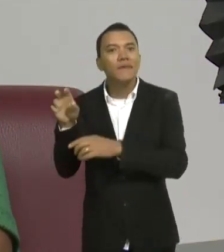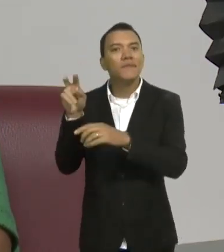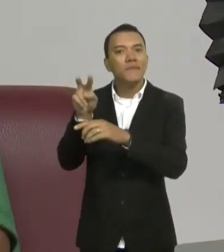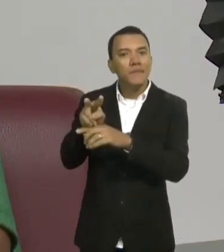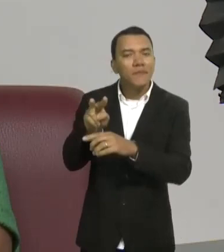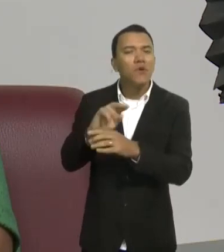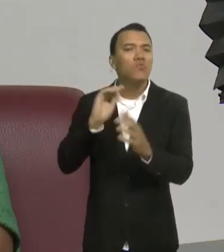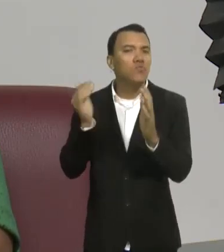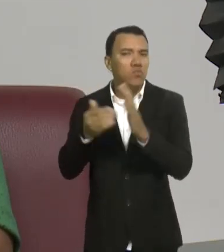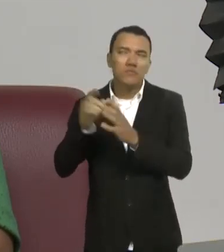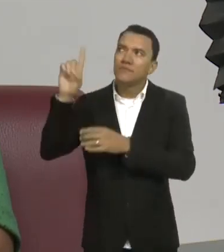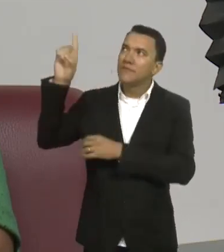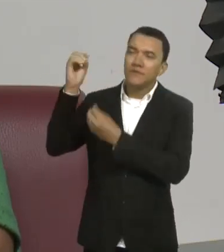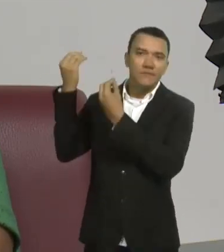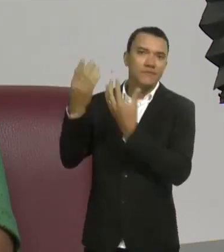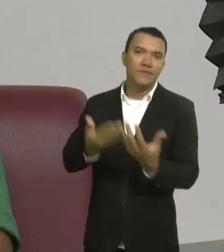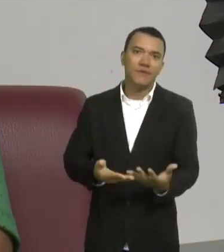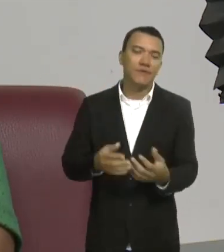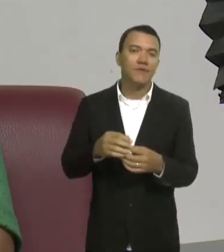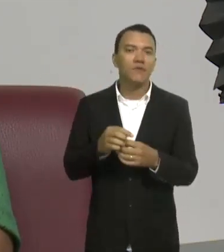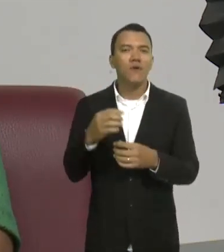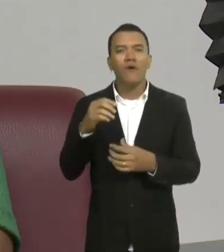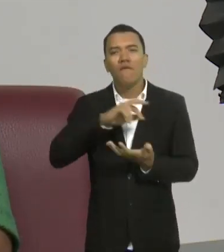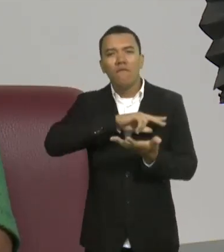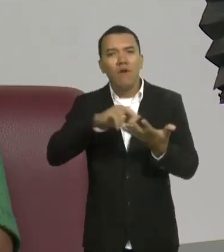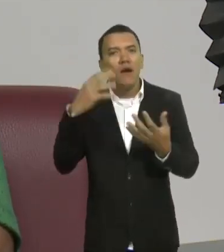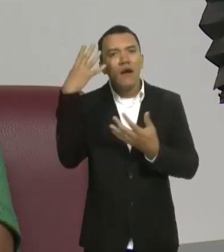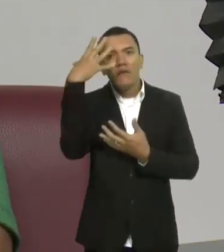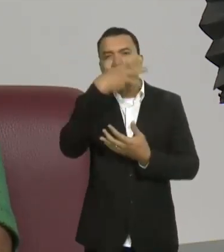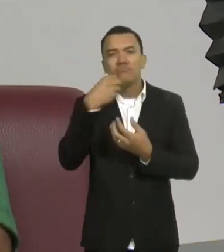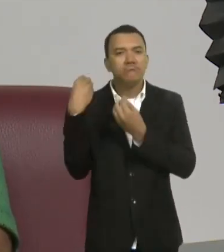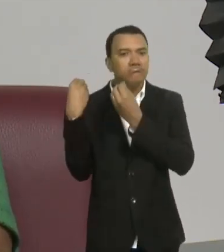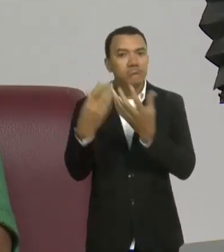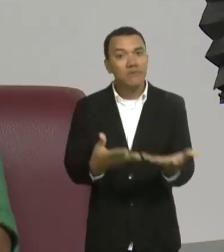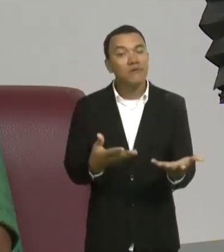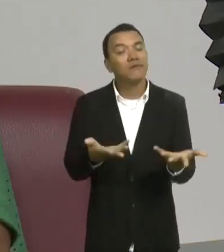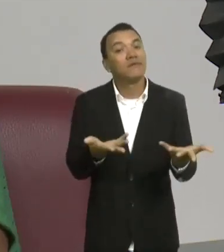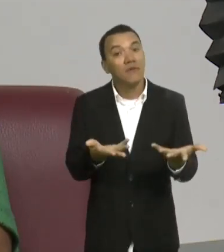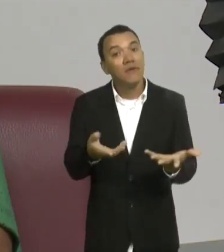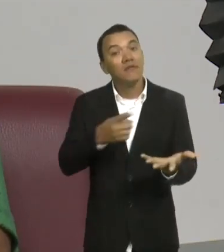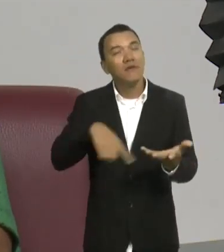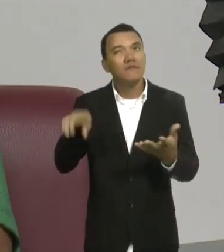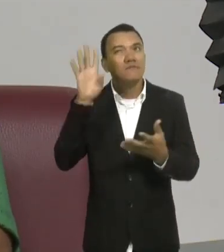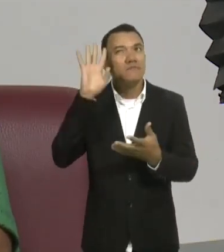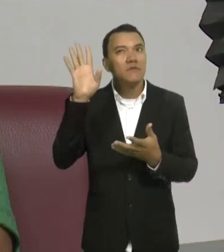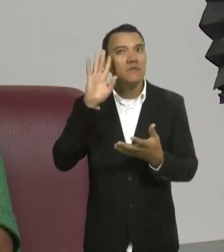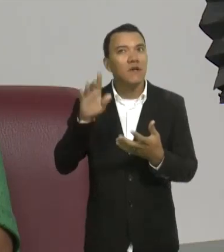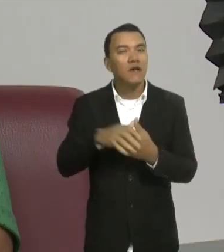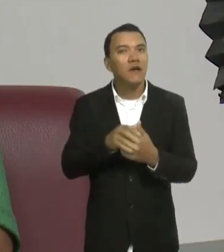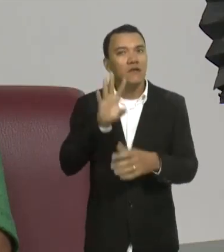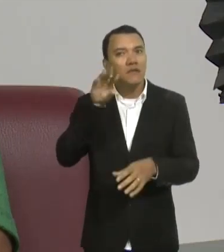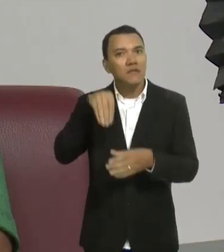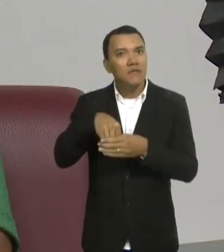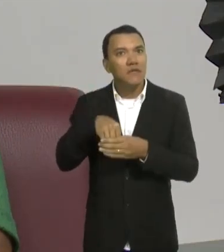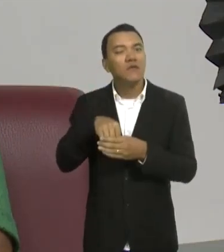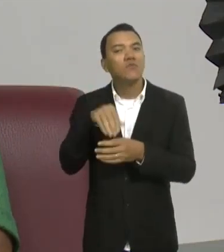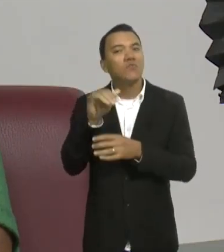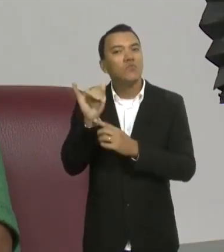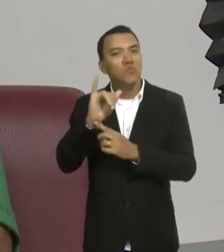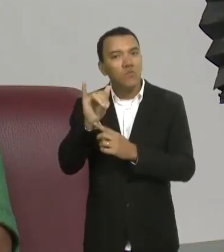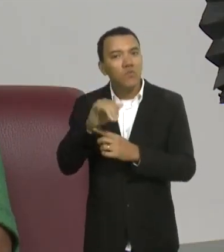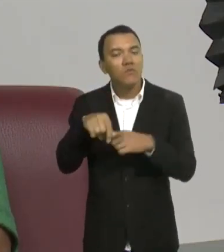preservar tudo que Deus nos deu. As belezas, né, que Deus nos deu. E a gente faz essa reflexão dentro do nosso boi esse